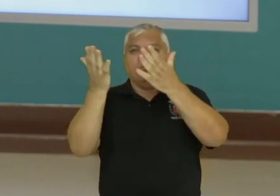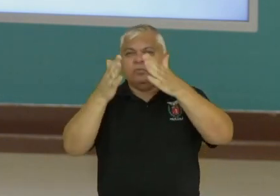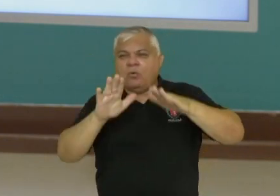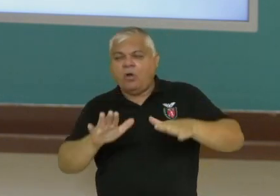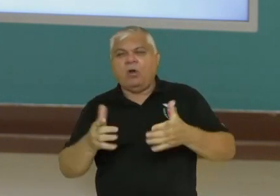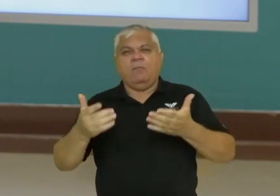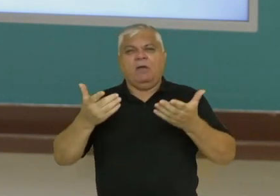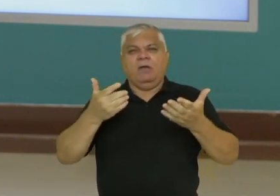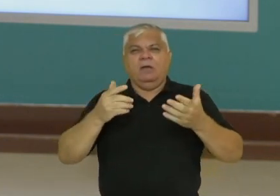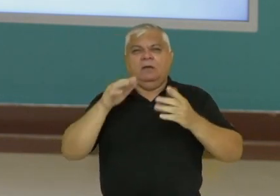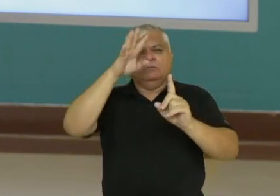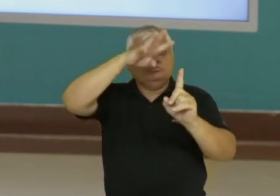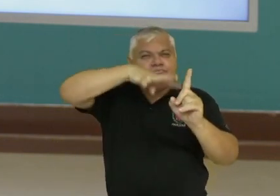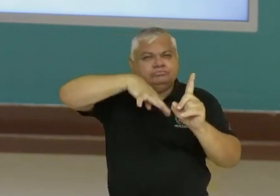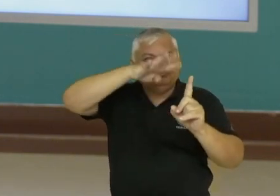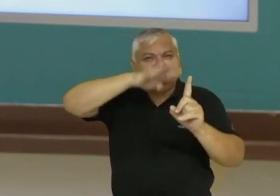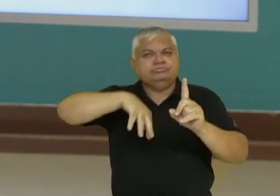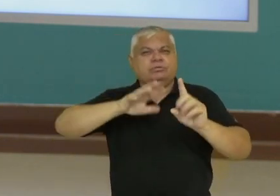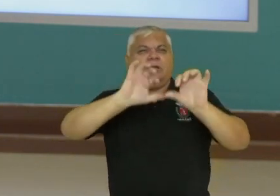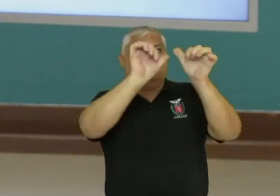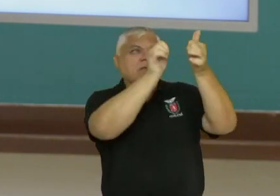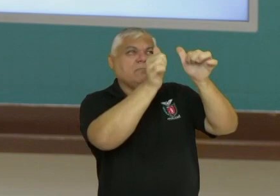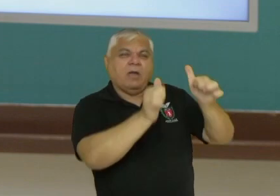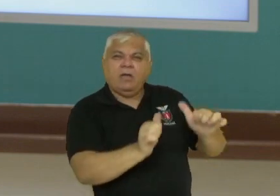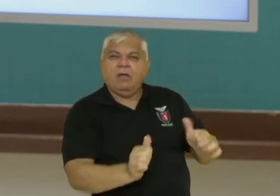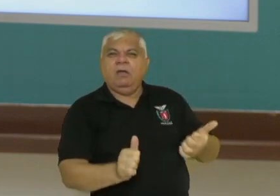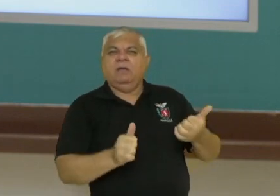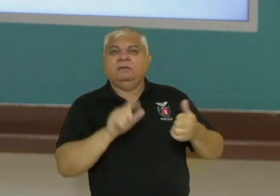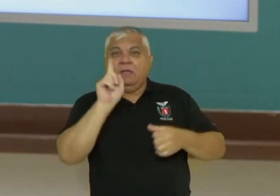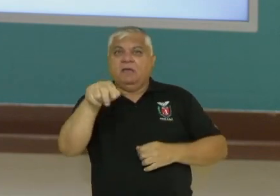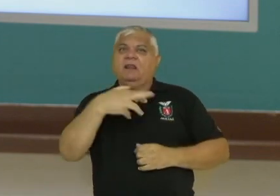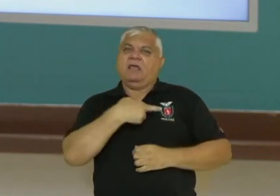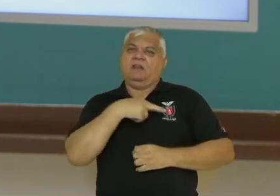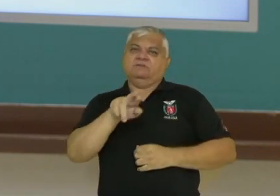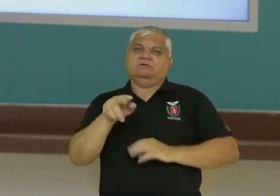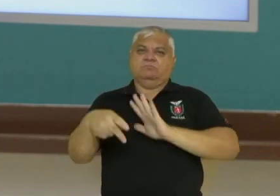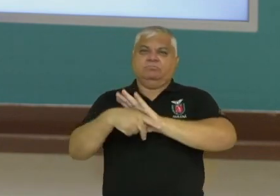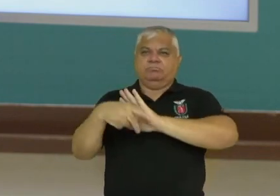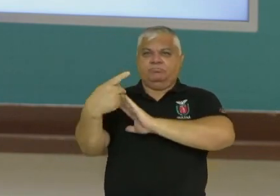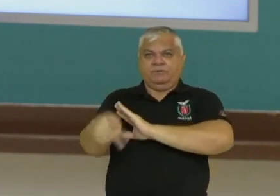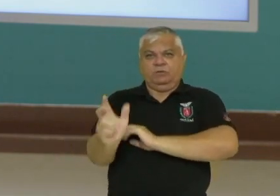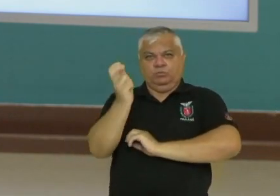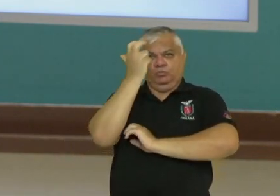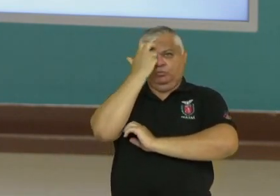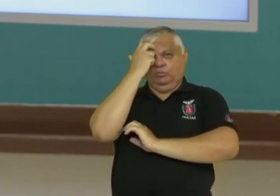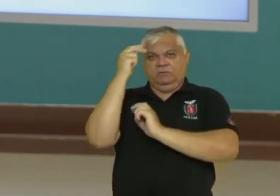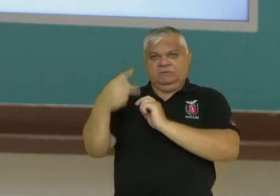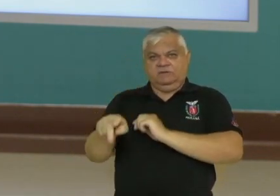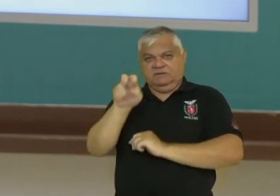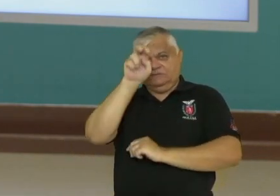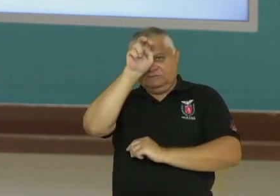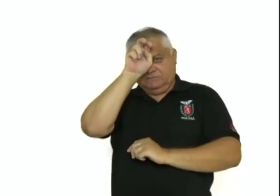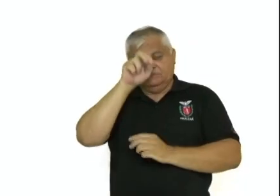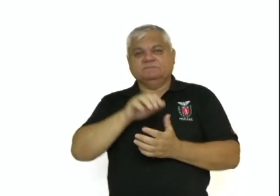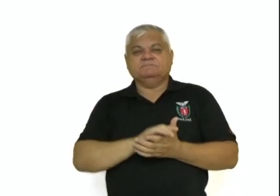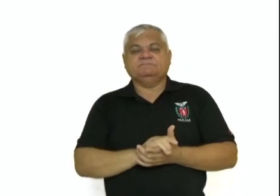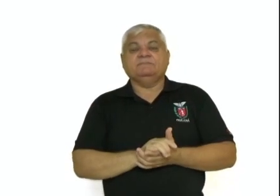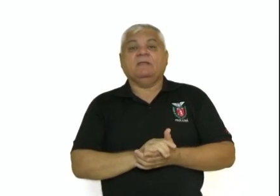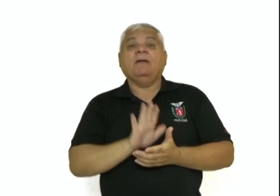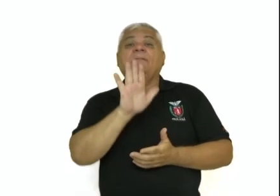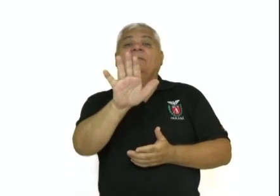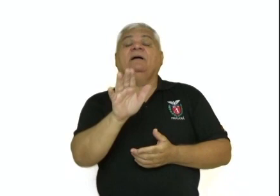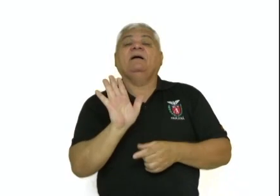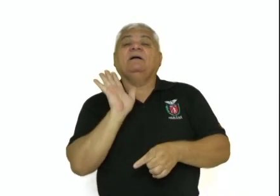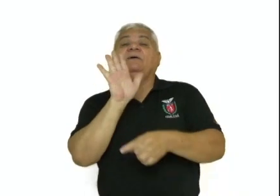aos diversos deuses, então tinha todo esse caráter da divindade, do culto aos deuses, né? E que servia